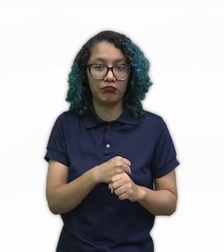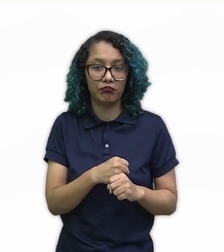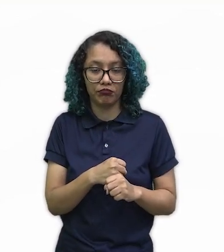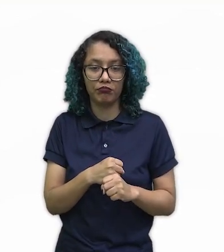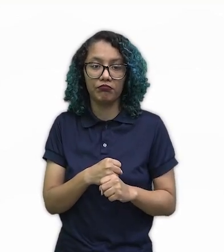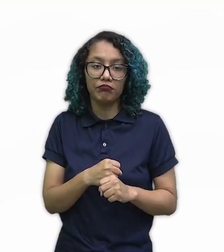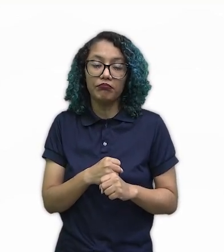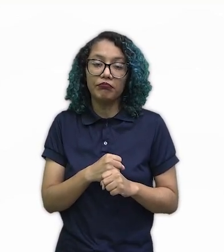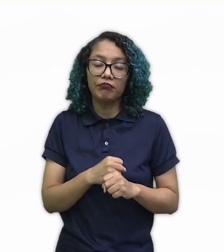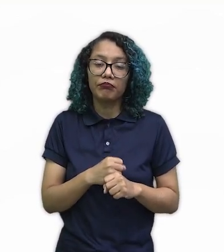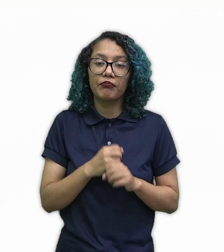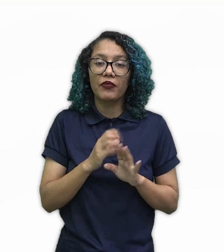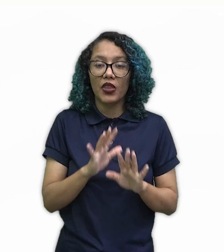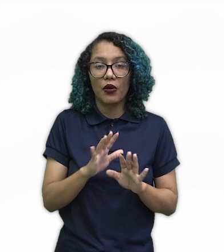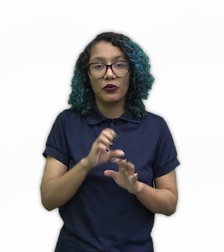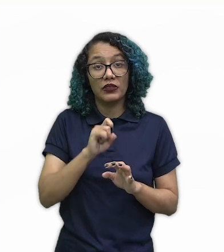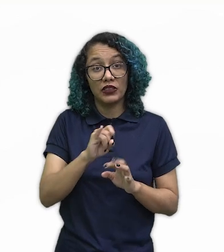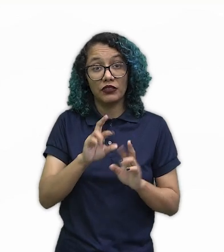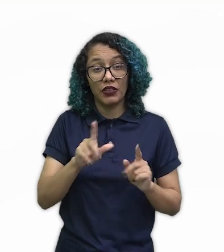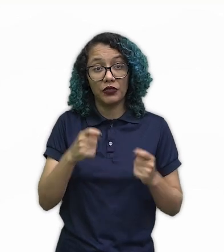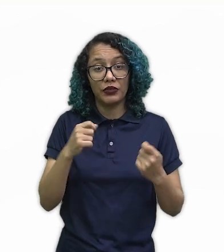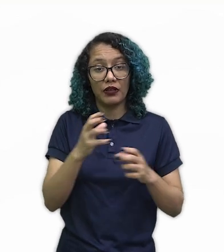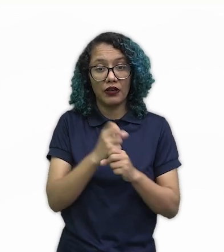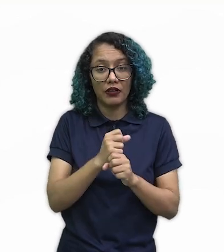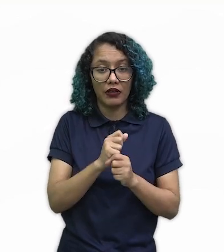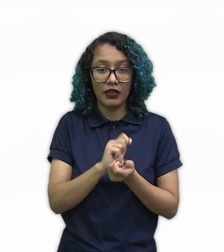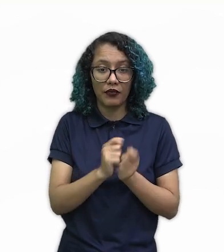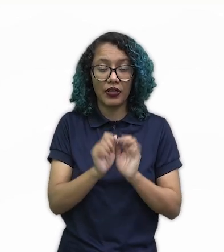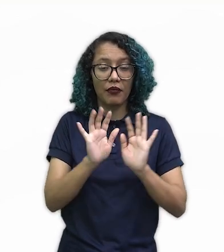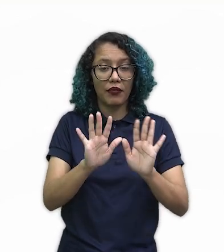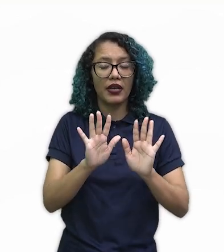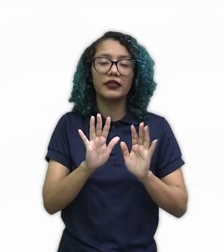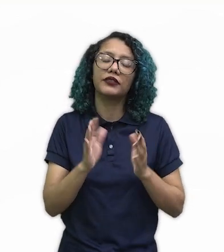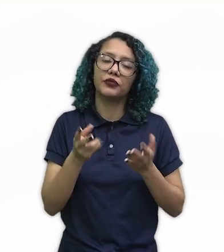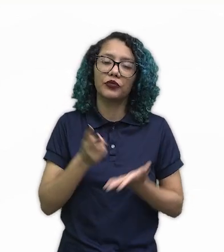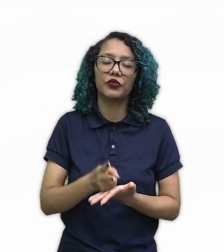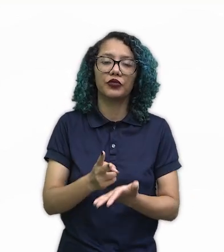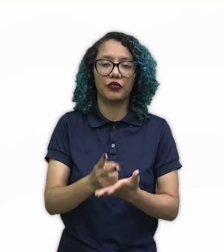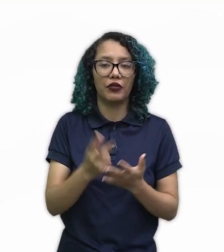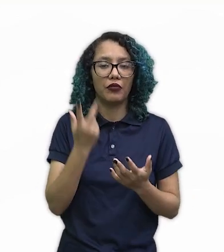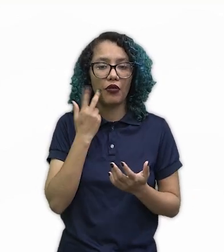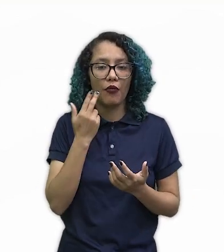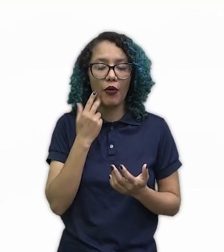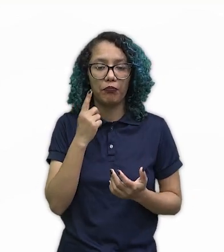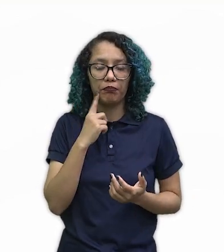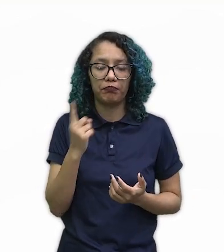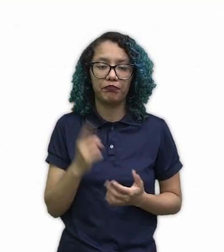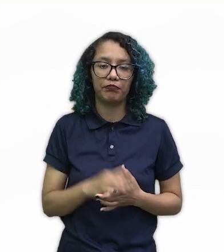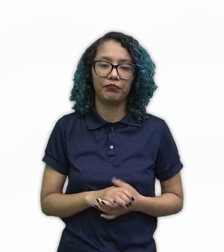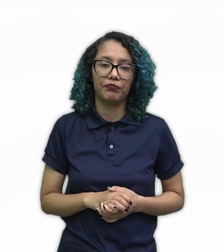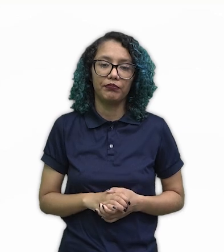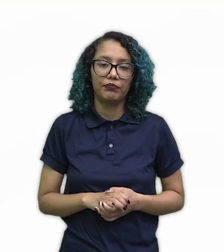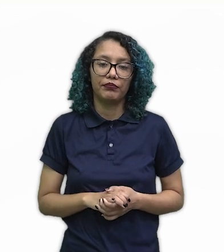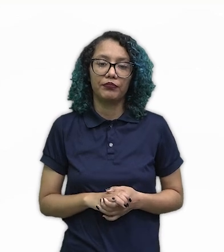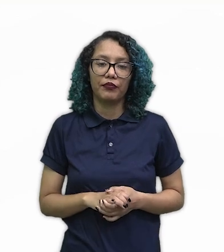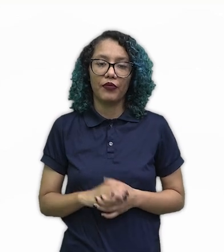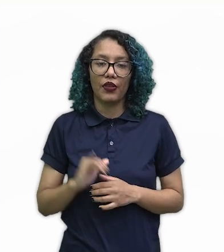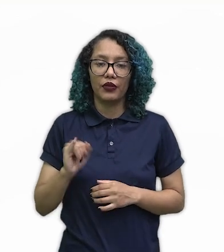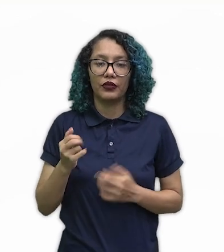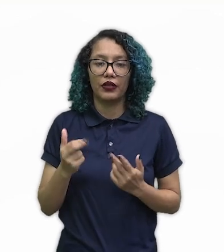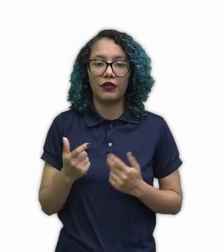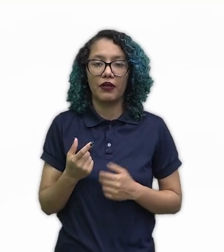esse cálculo, pessoal, o juro é igual 1.000 vezes 0,1, pessoal, é igual a